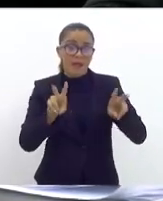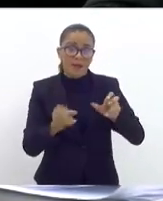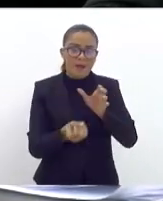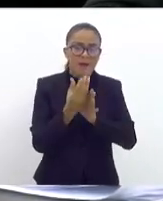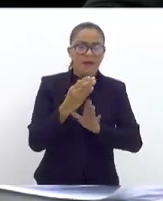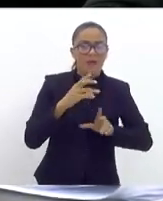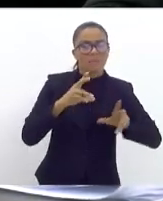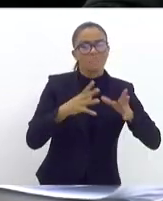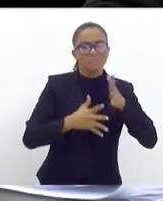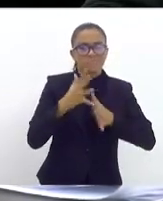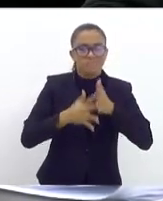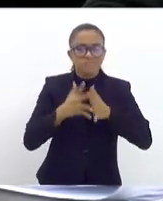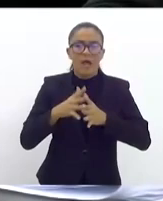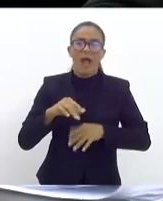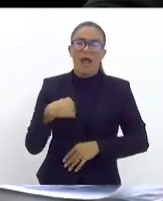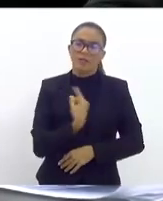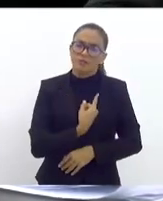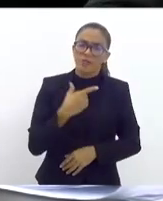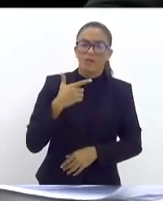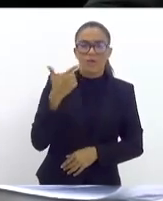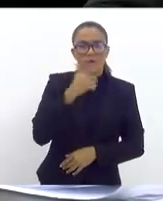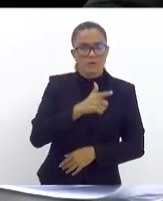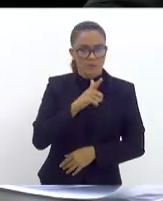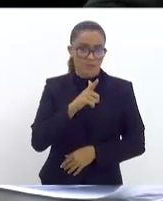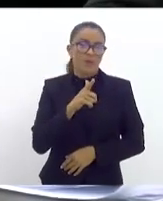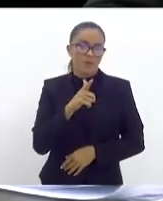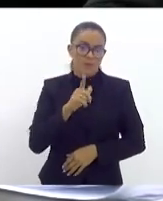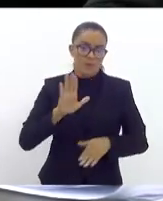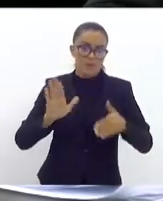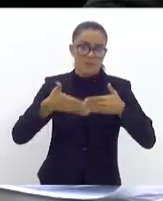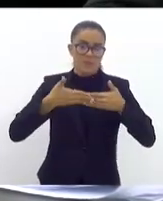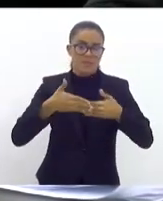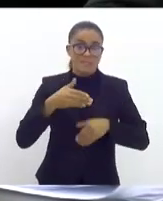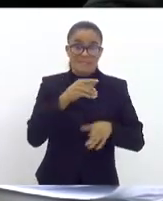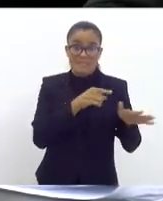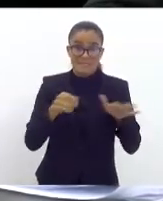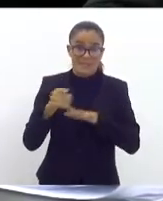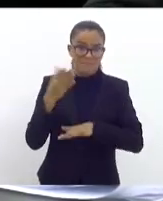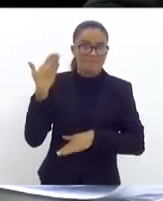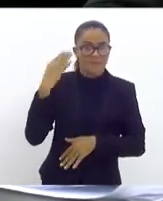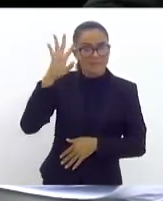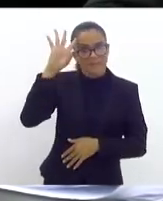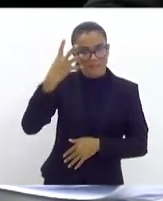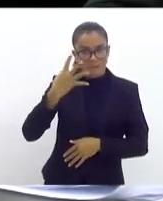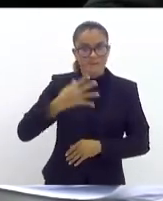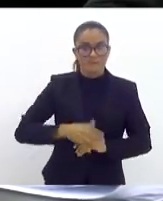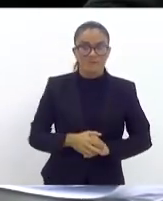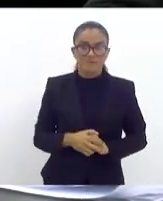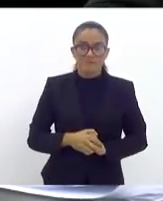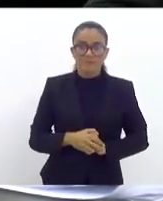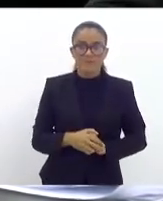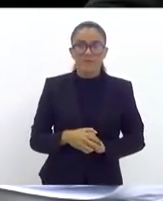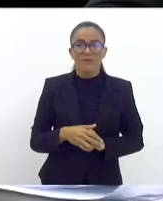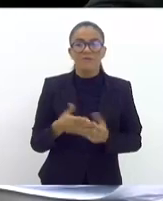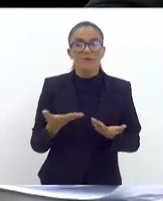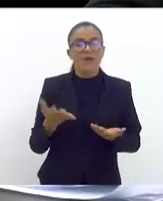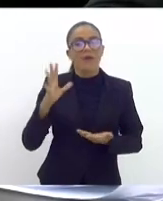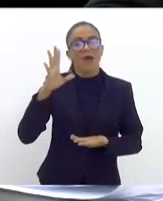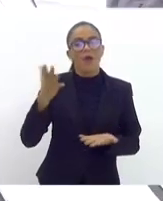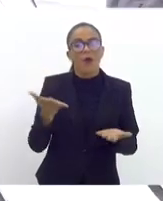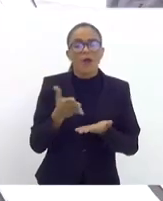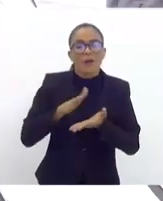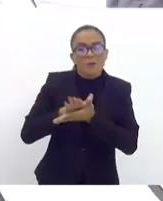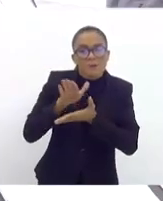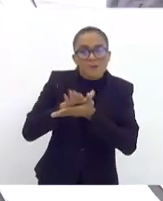e assim a gente tava fechou essa questão na semana passada por coincidência a gente vai começar a